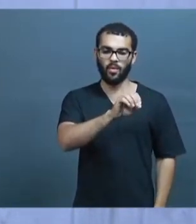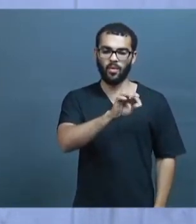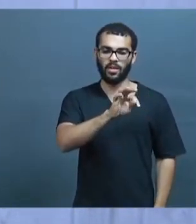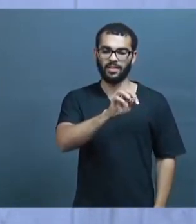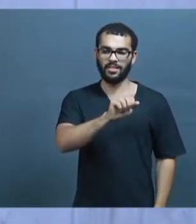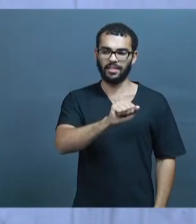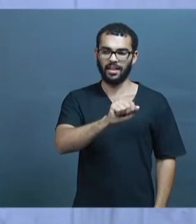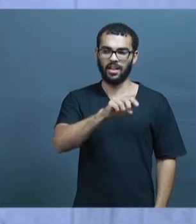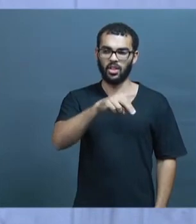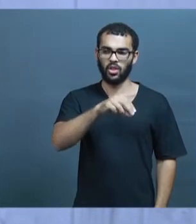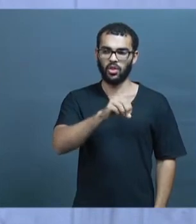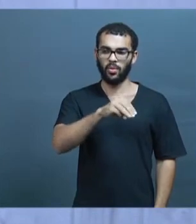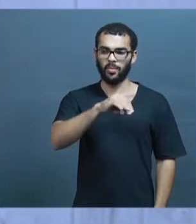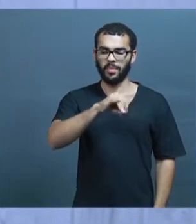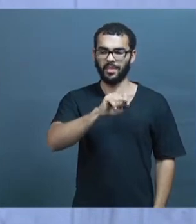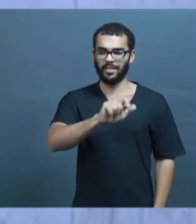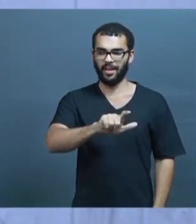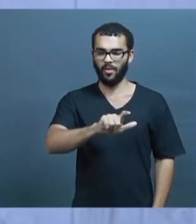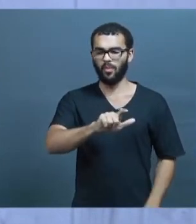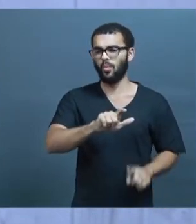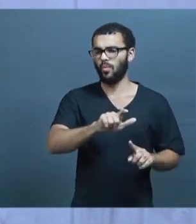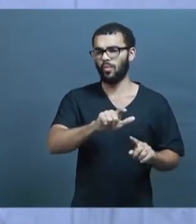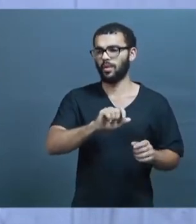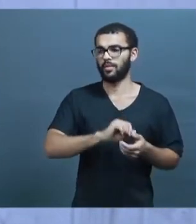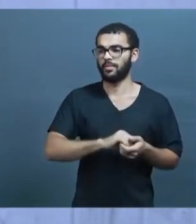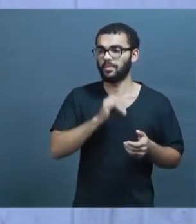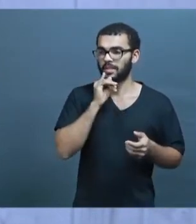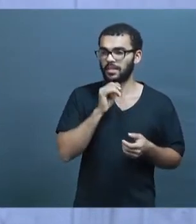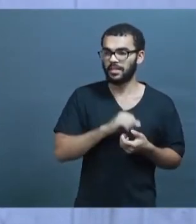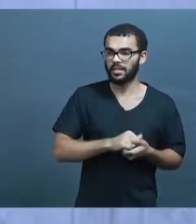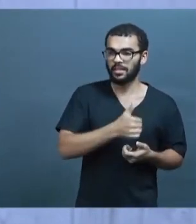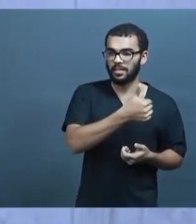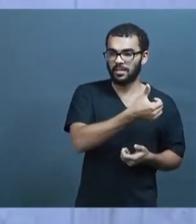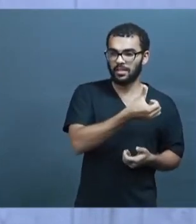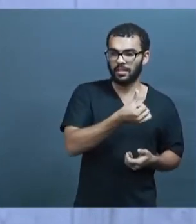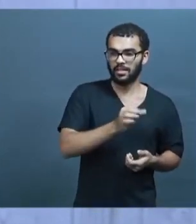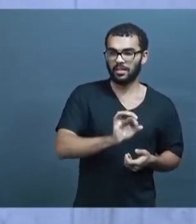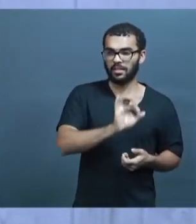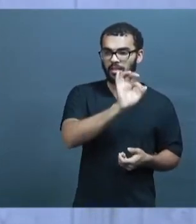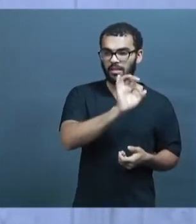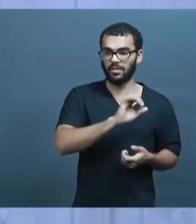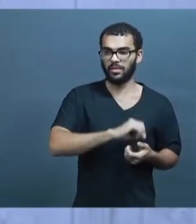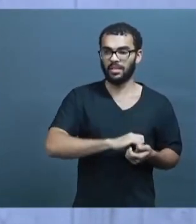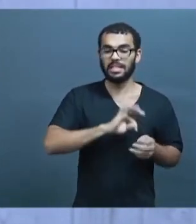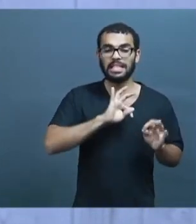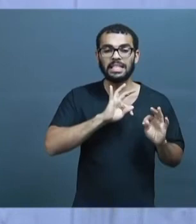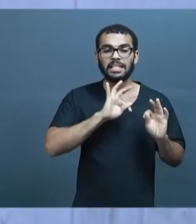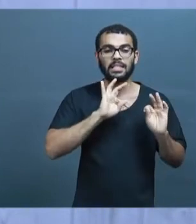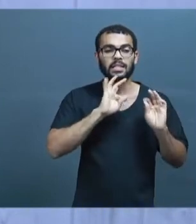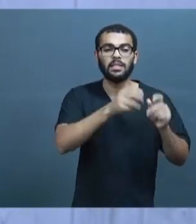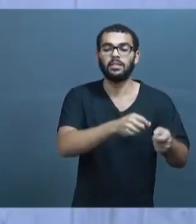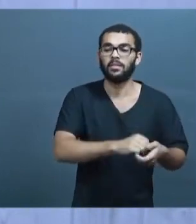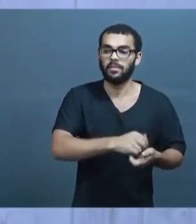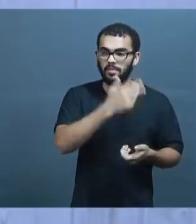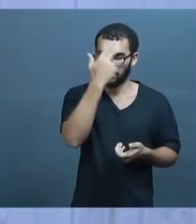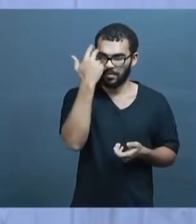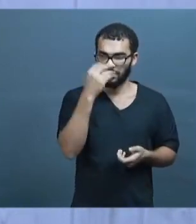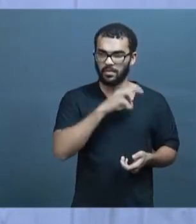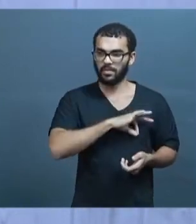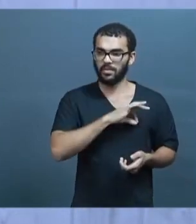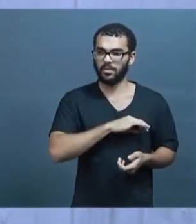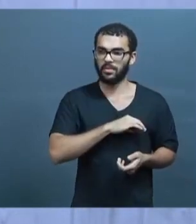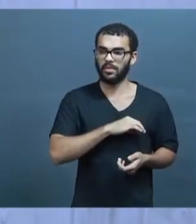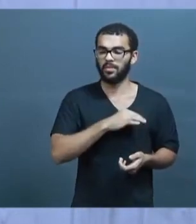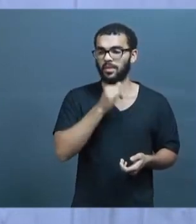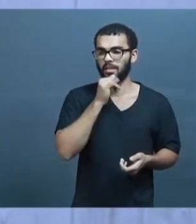exemplo, 16% em cima. Não é 16% de toda a remuneração. Então, alguém, por exemplo, ganha R$